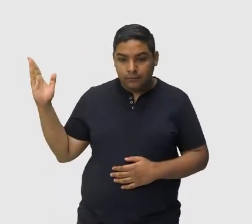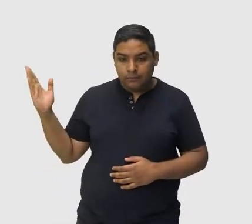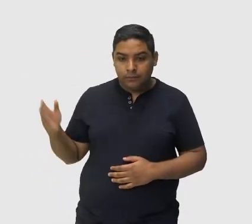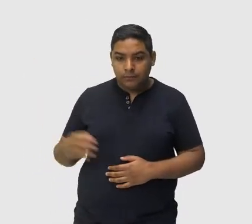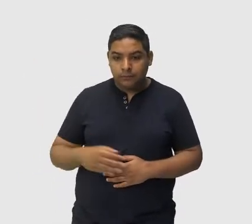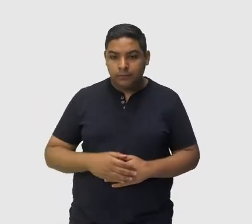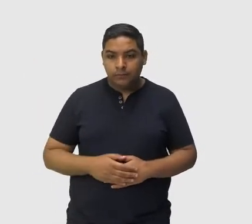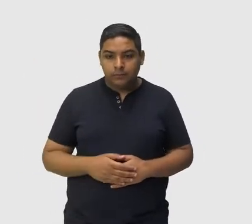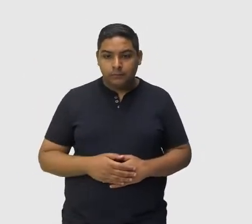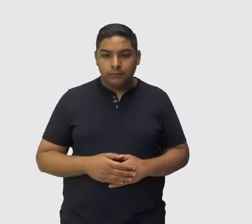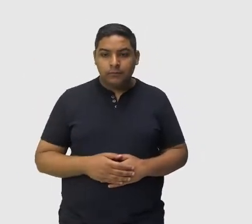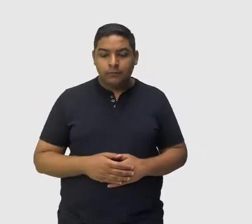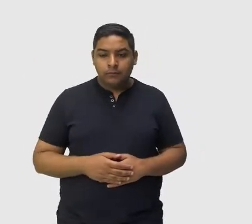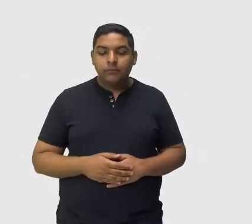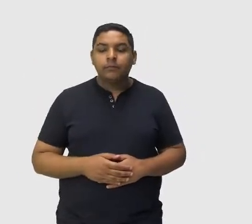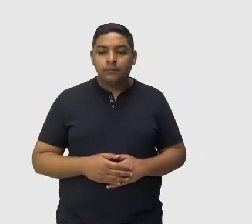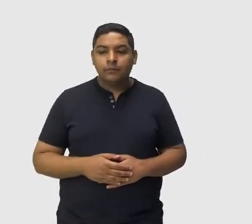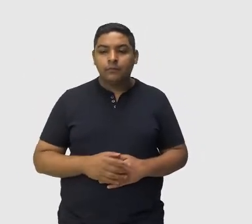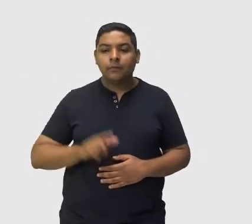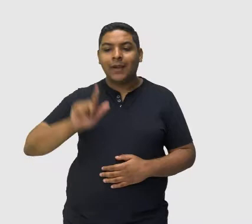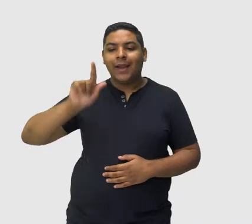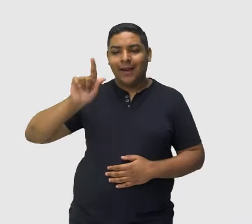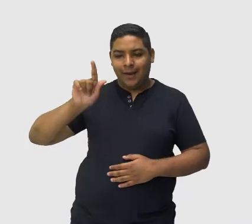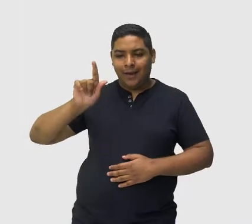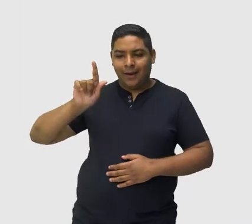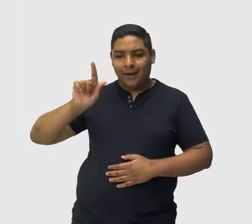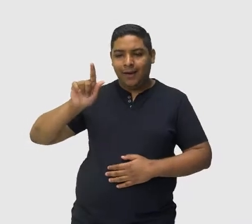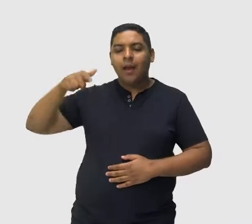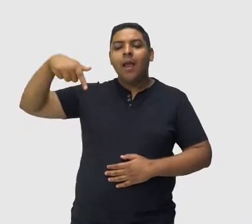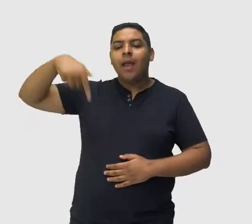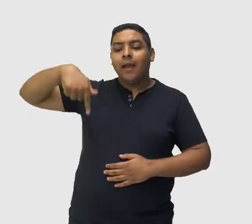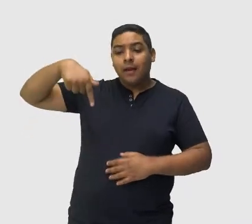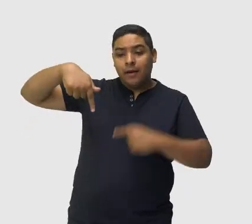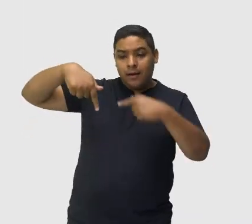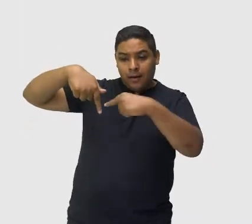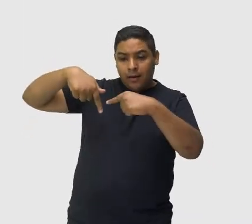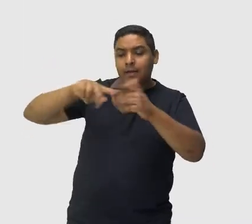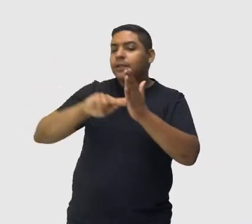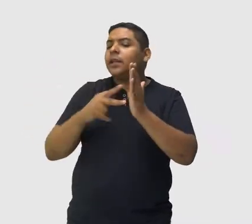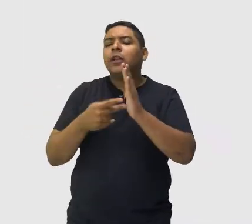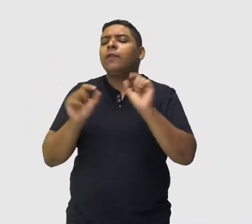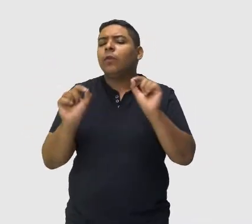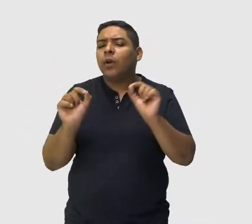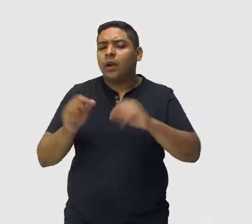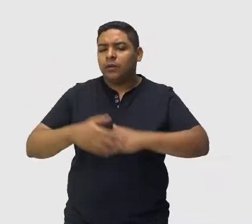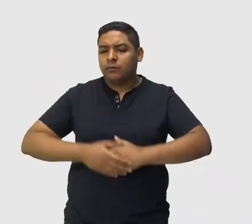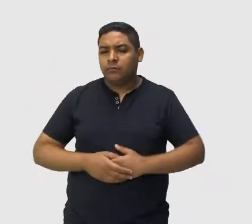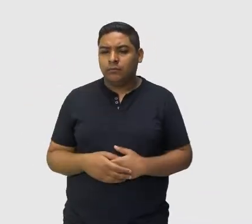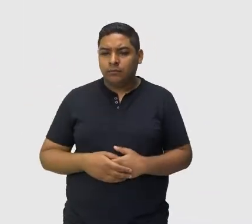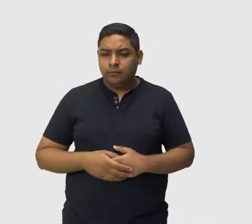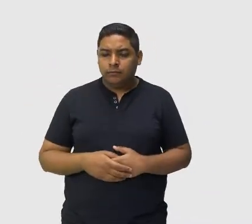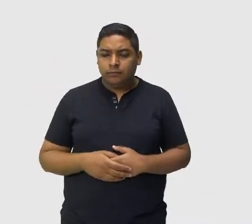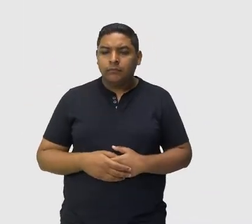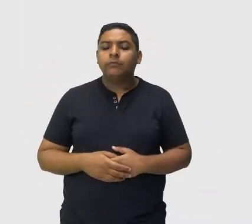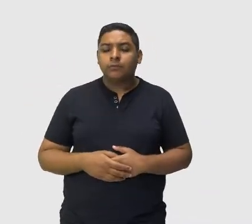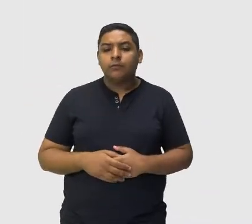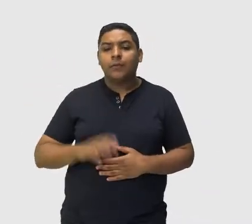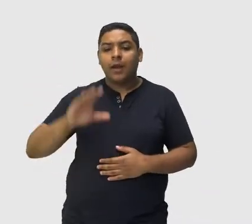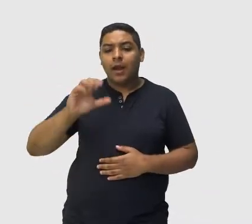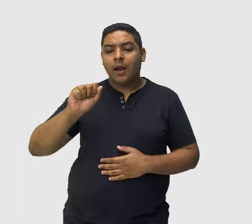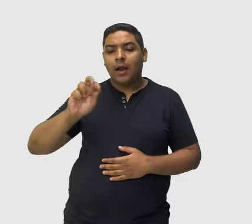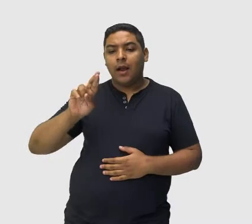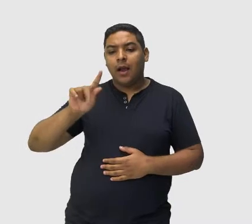Vamos indicar cargas elétricas com a letra Q maiúscula. Então, a função do capacitor é armazenar cargas elétricas. O